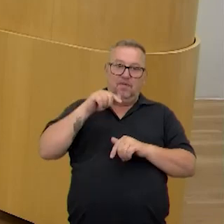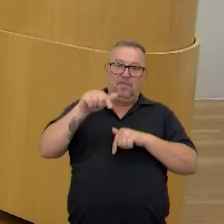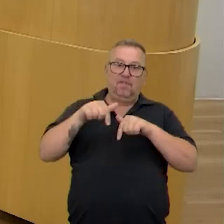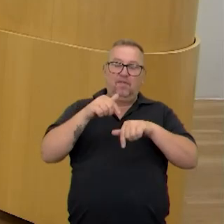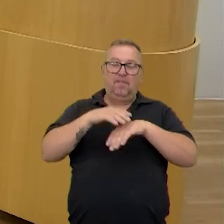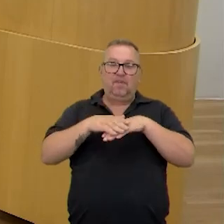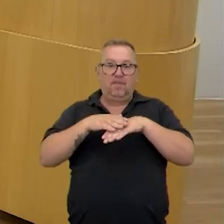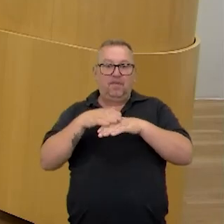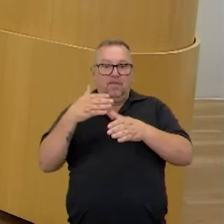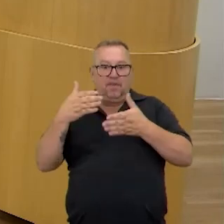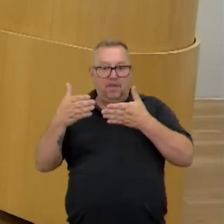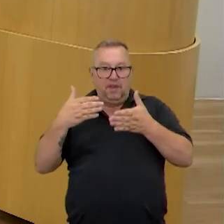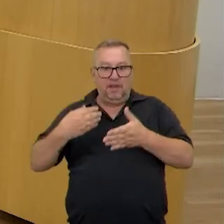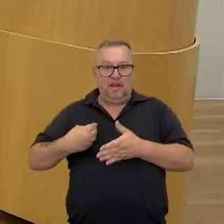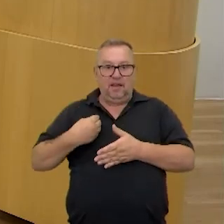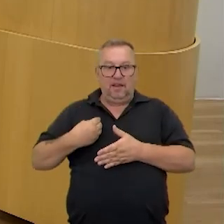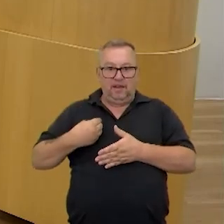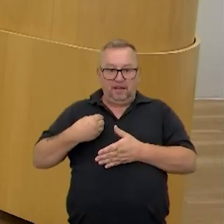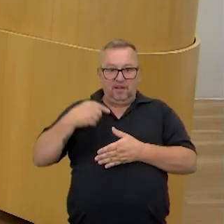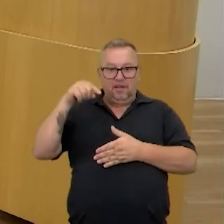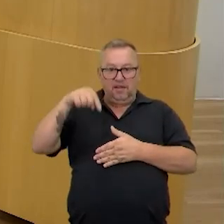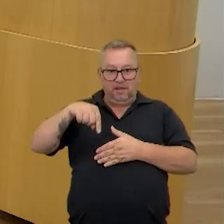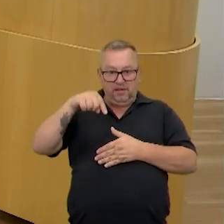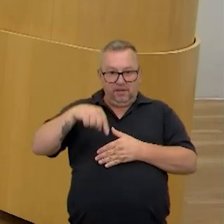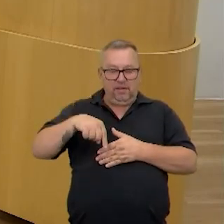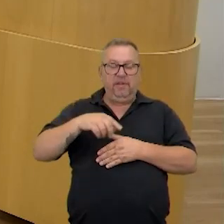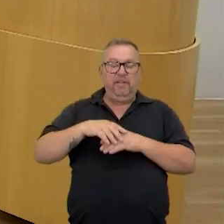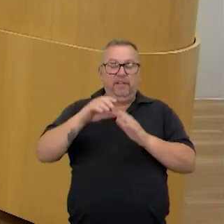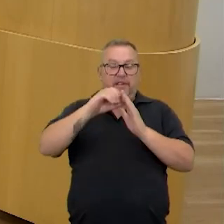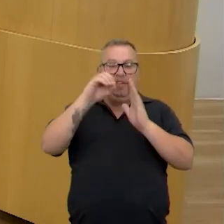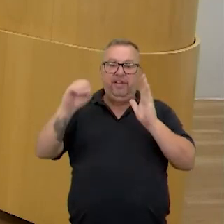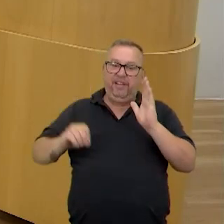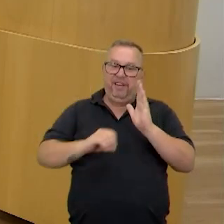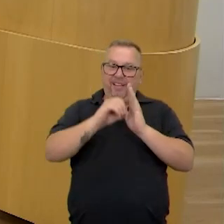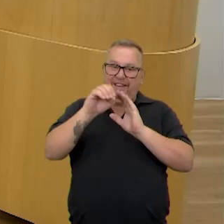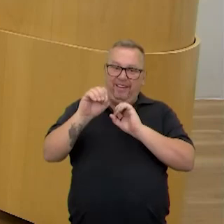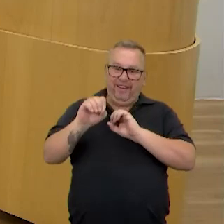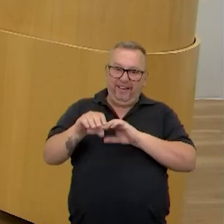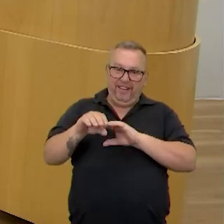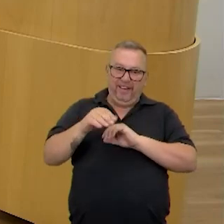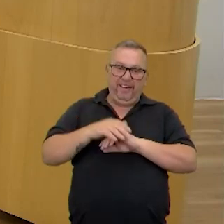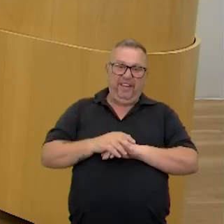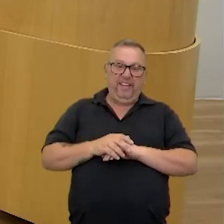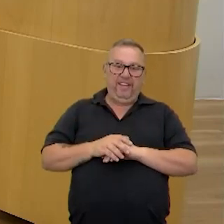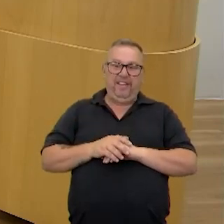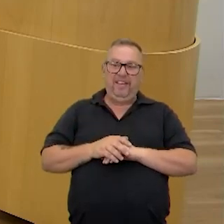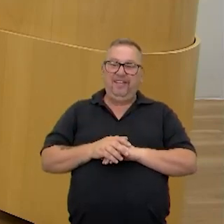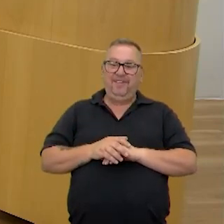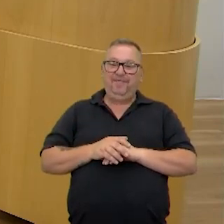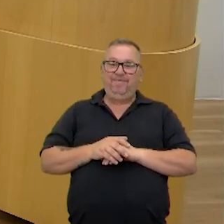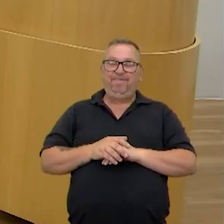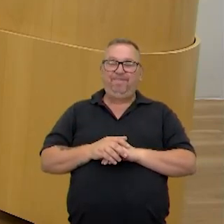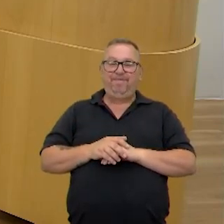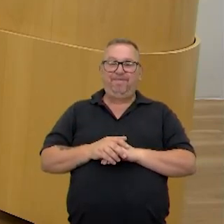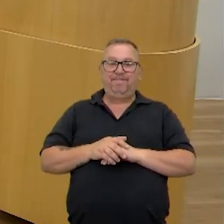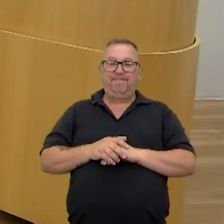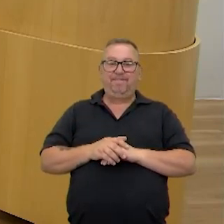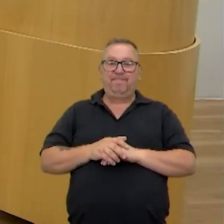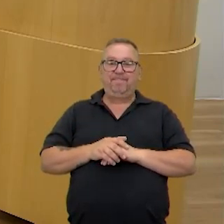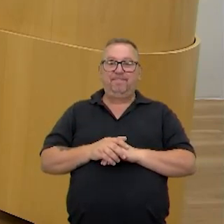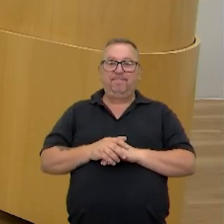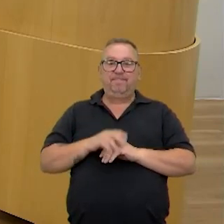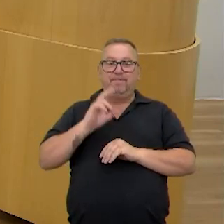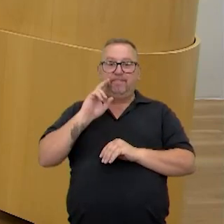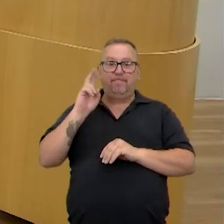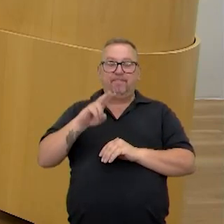uma ideia ao vivo e a cores aqui com o Centro de Mídias. Produça, vamos rolar a vinhetinha para a